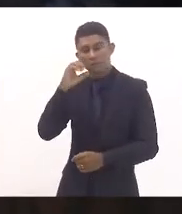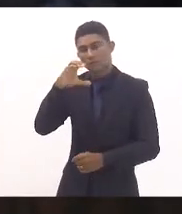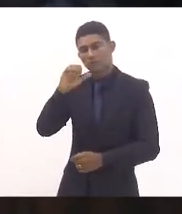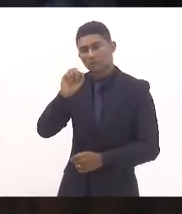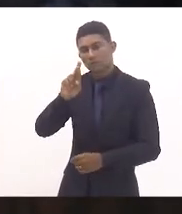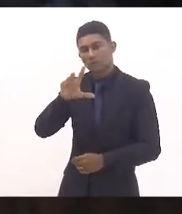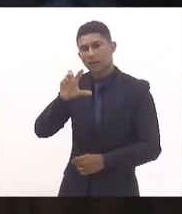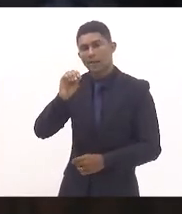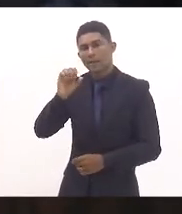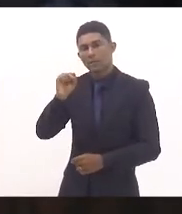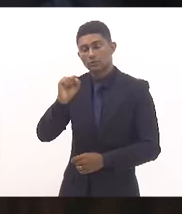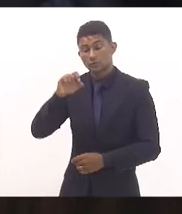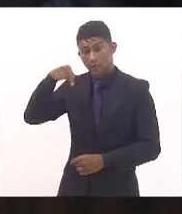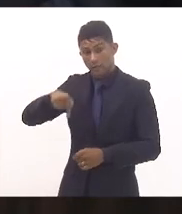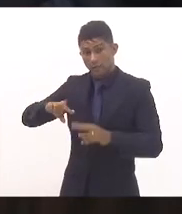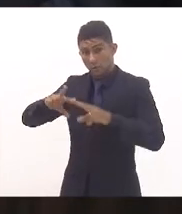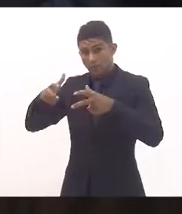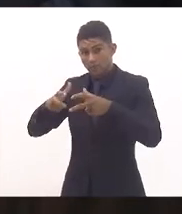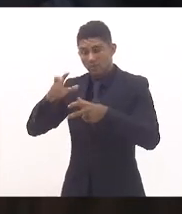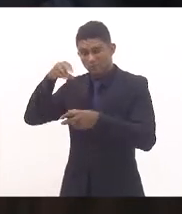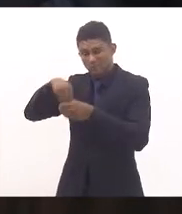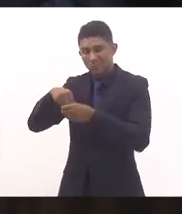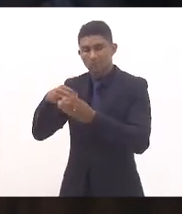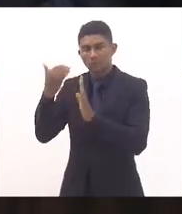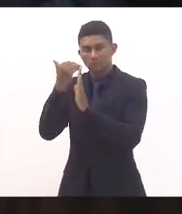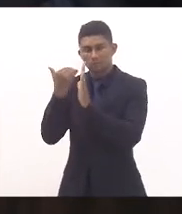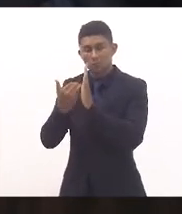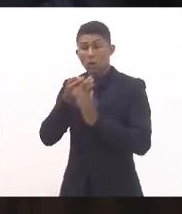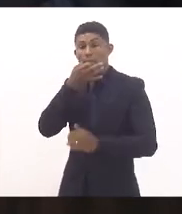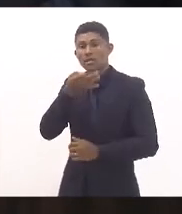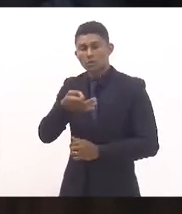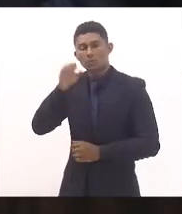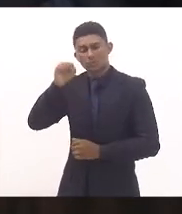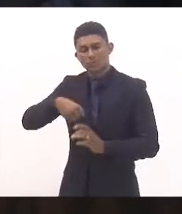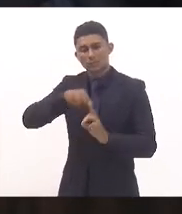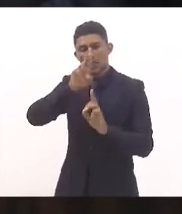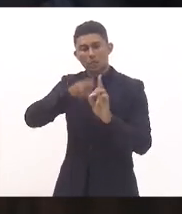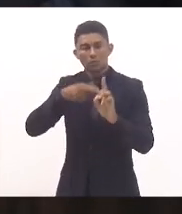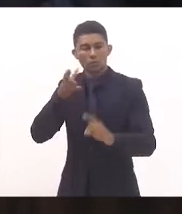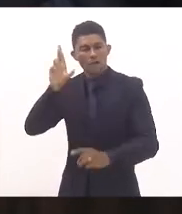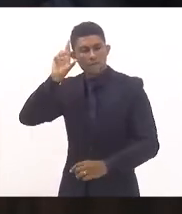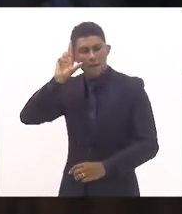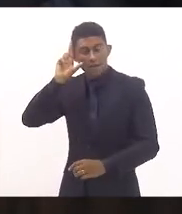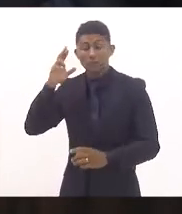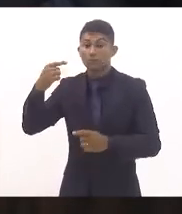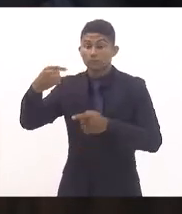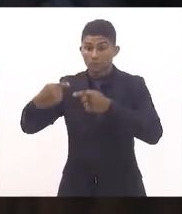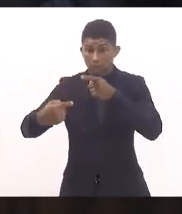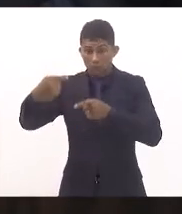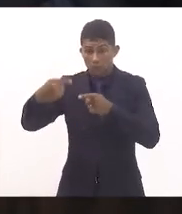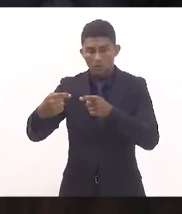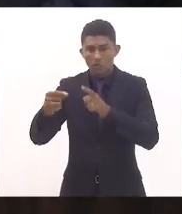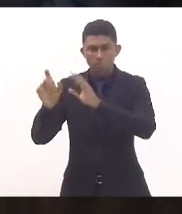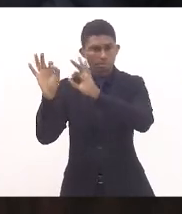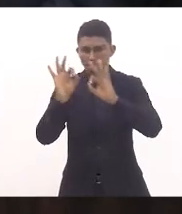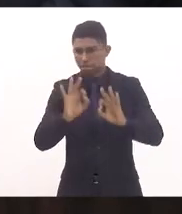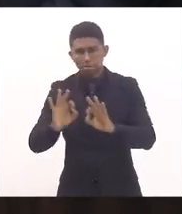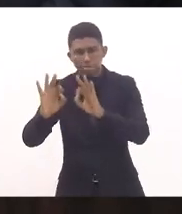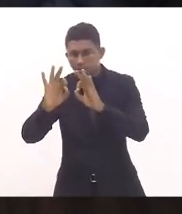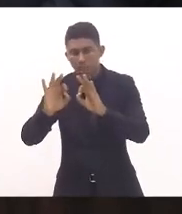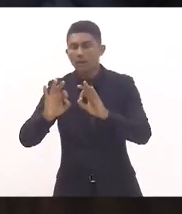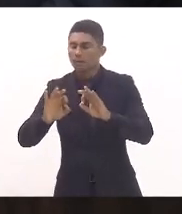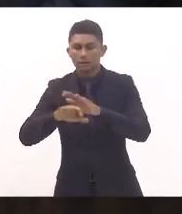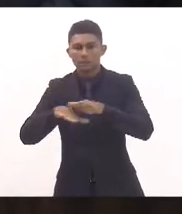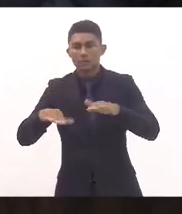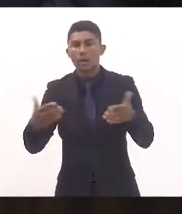Parecer da Comissão de Normas Internas e Proporções Externas, favorável, relator deputado Rosenberg Reis. Em discussão, não havendo quem queira discutir, encerrada a discussão,